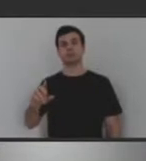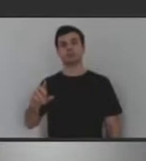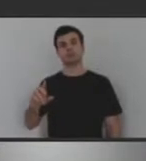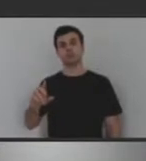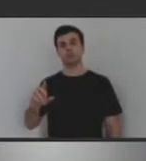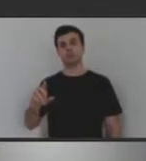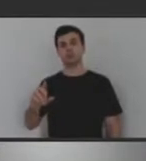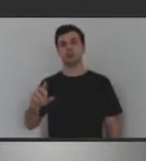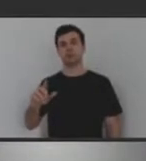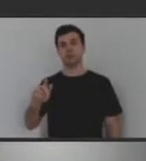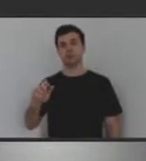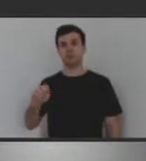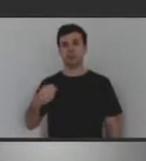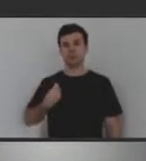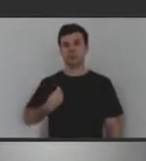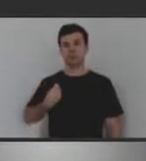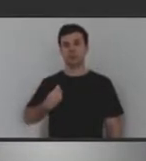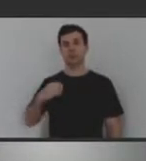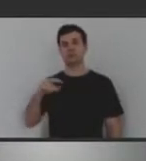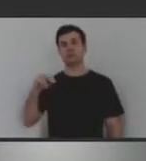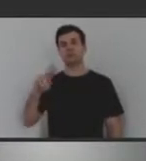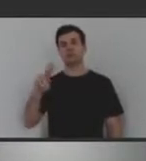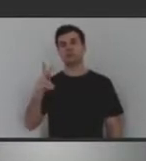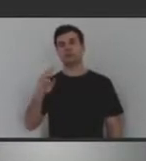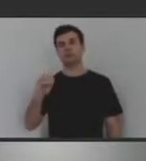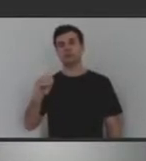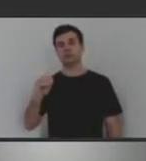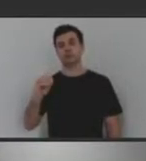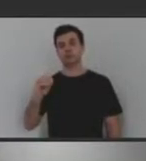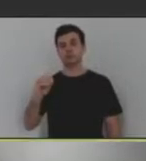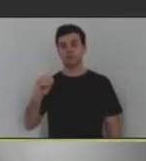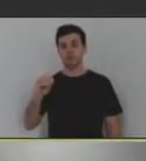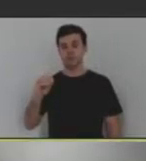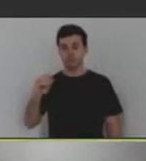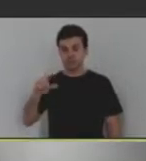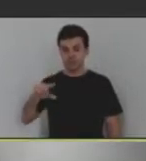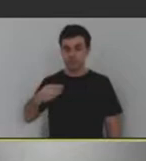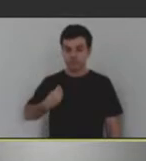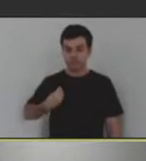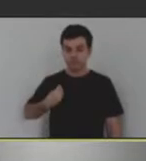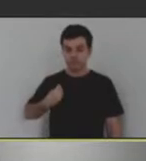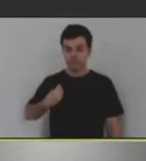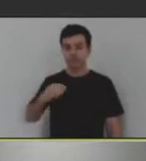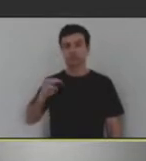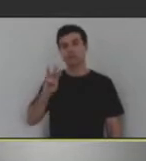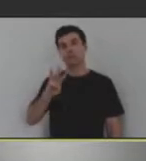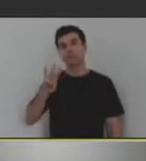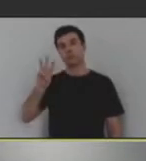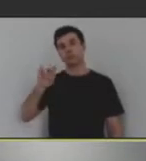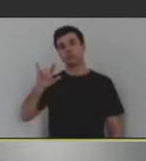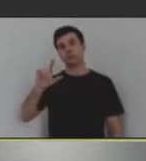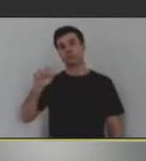Valtir de Oliveira. Presente. Fininho. Presente. William Souza.